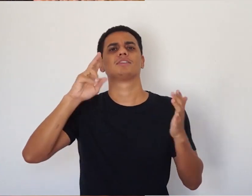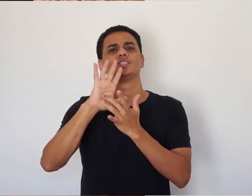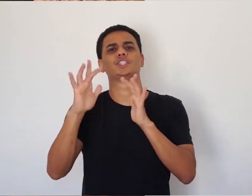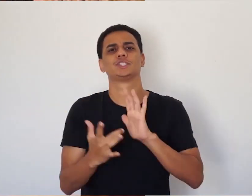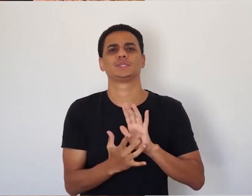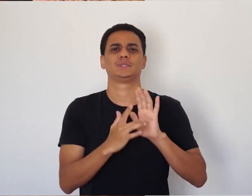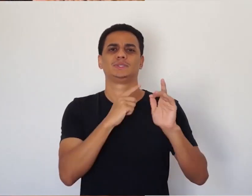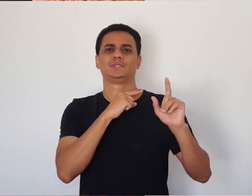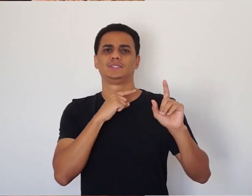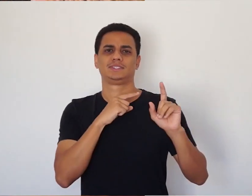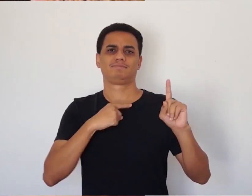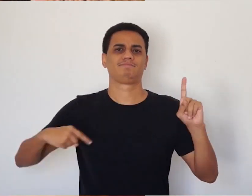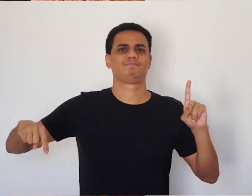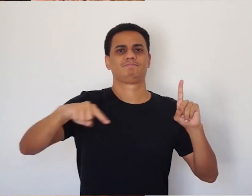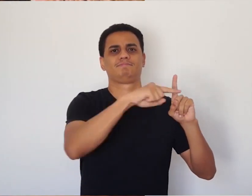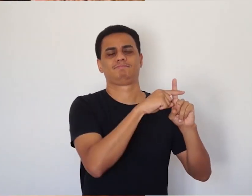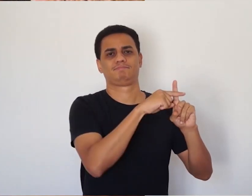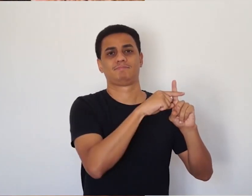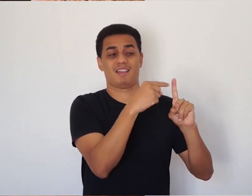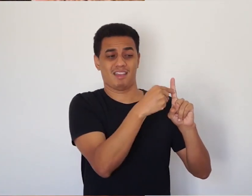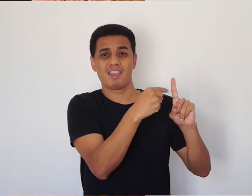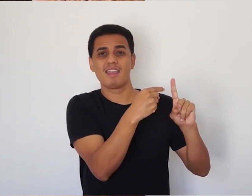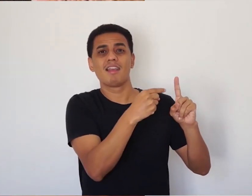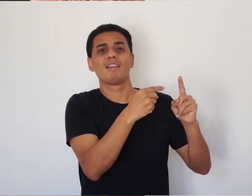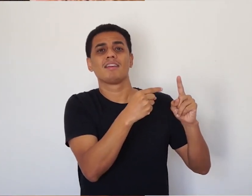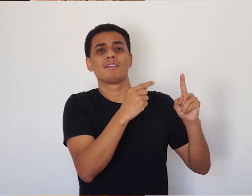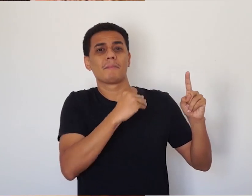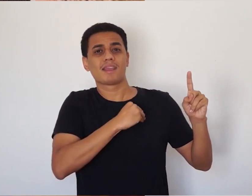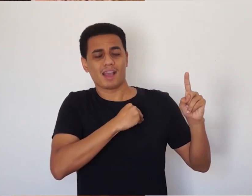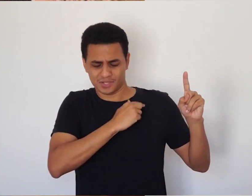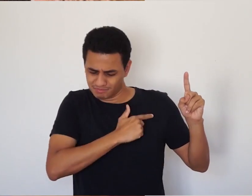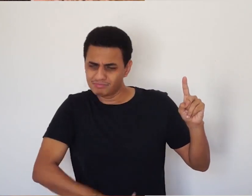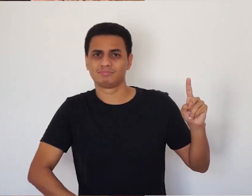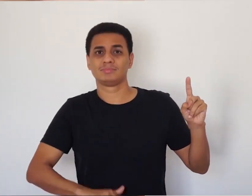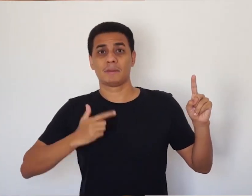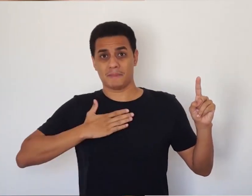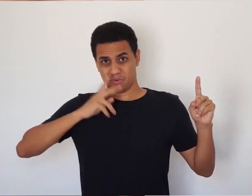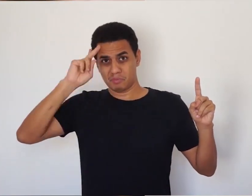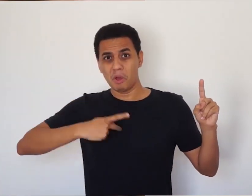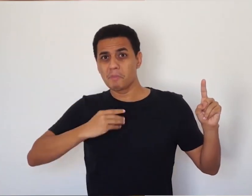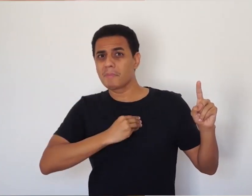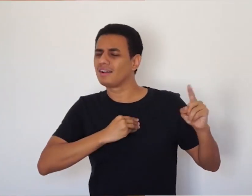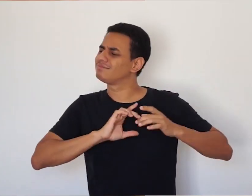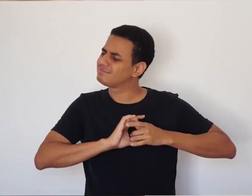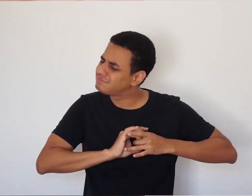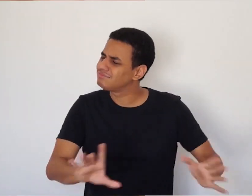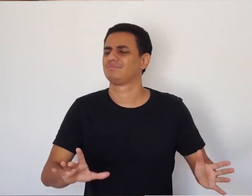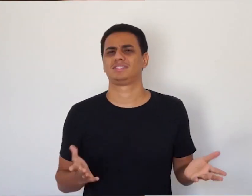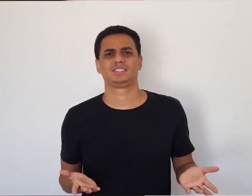realmente o sacrifício do Cordeiro de Deus, que tira o pecado do mundo. Ele me libertou dos